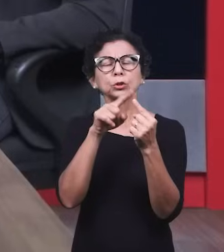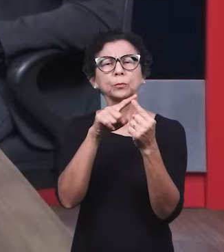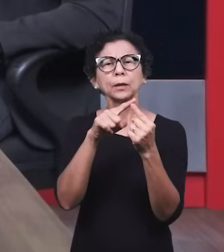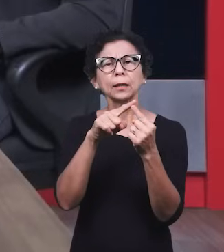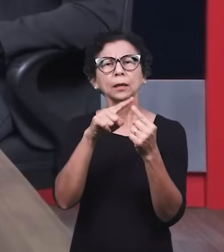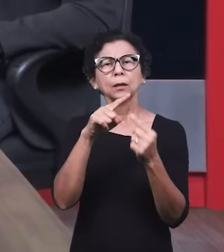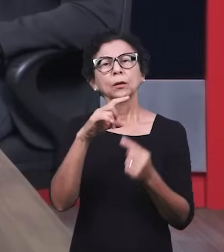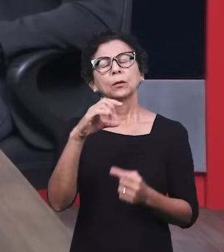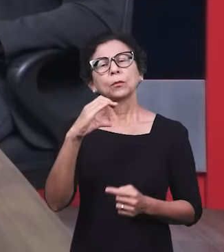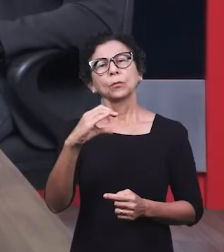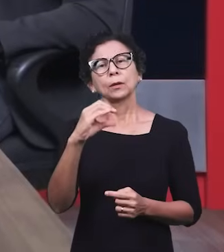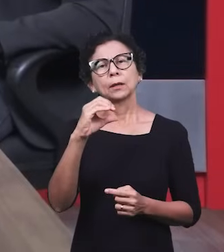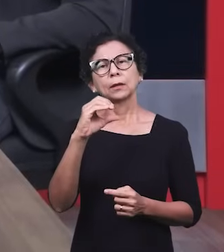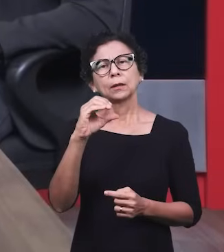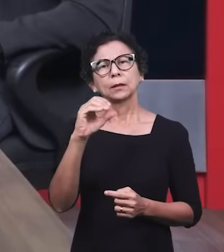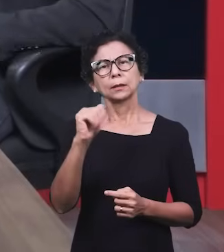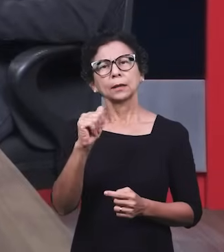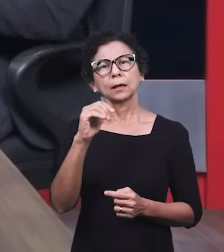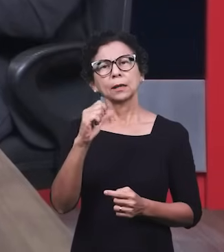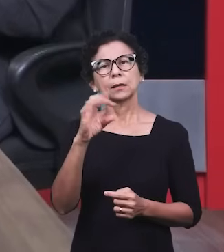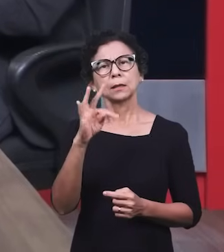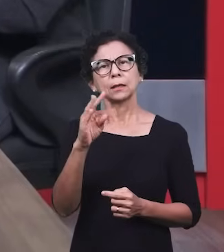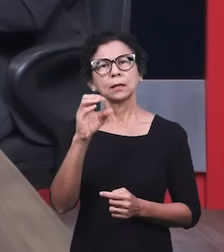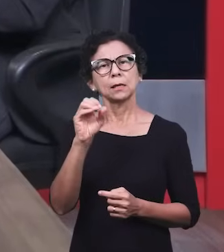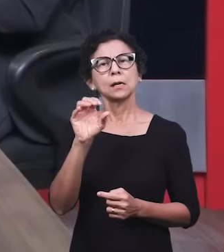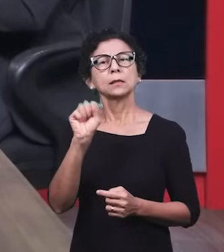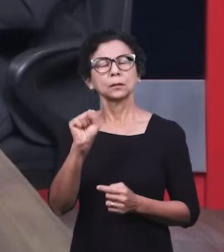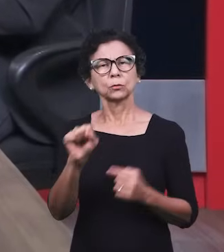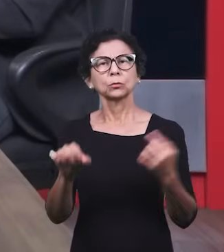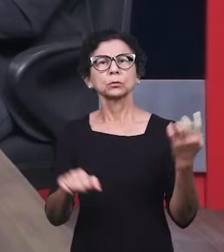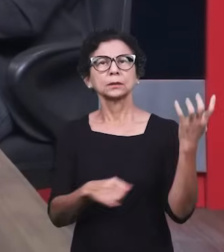que é o principal que é o órgão fotossin